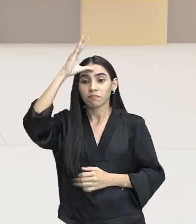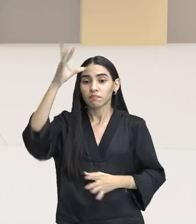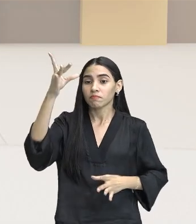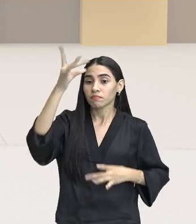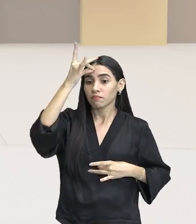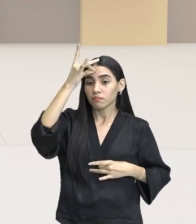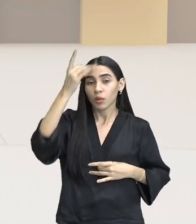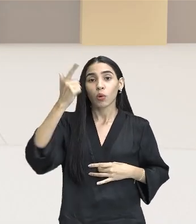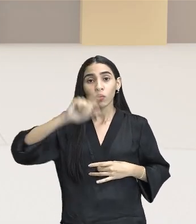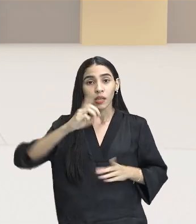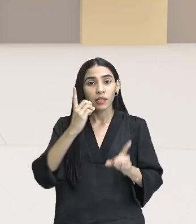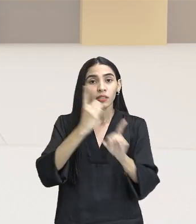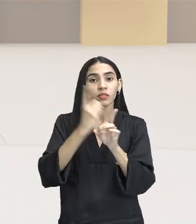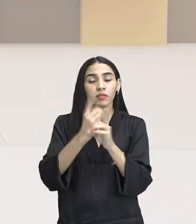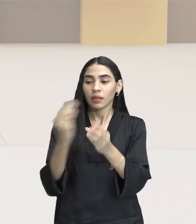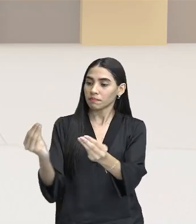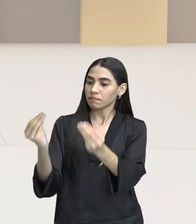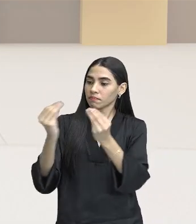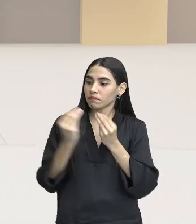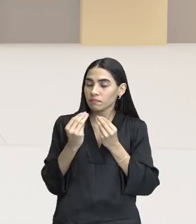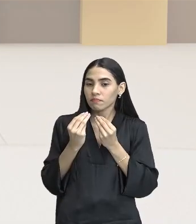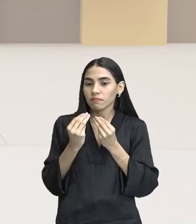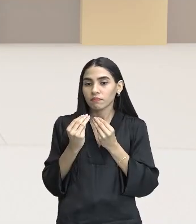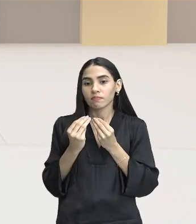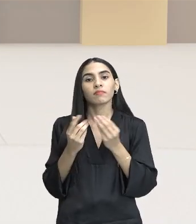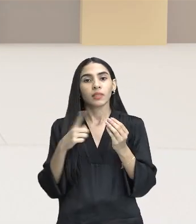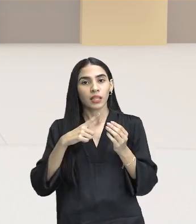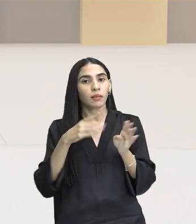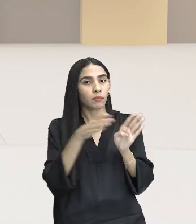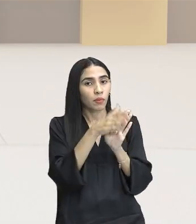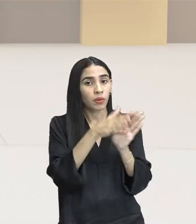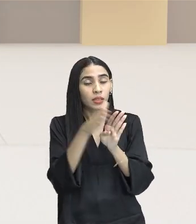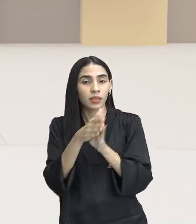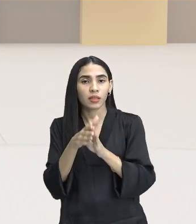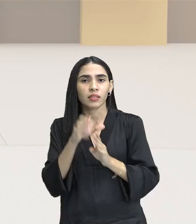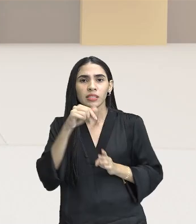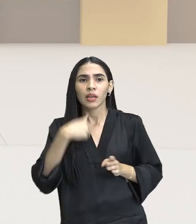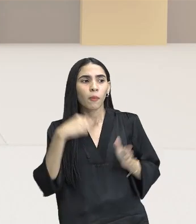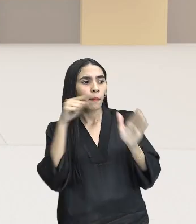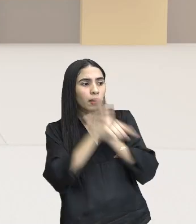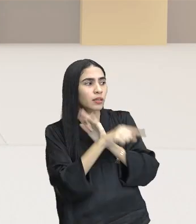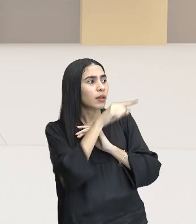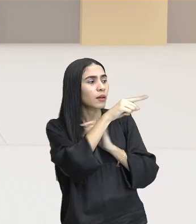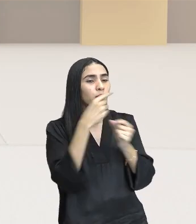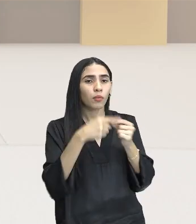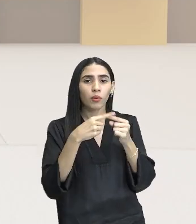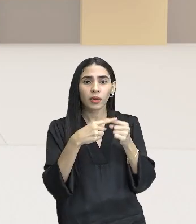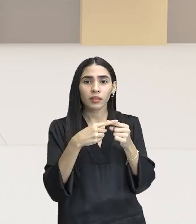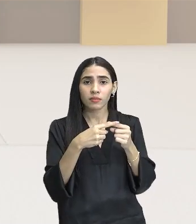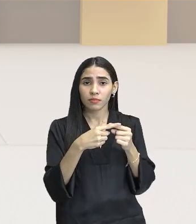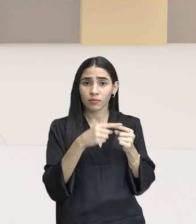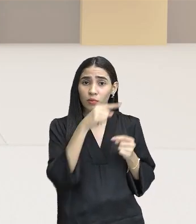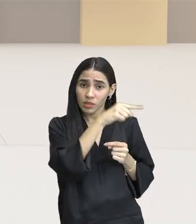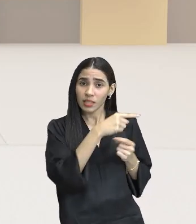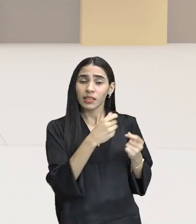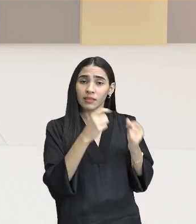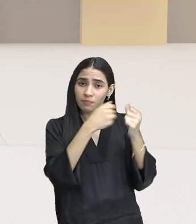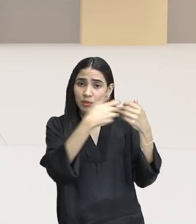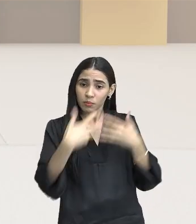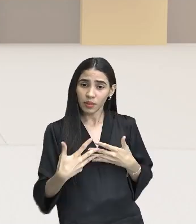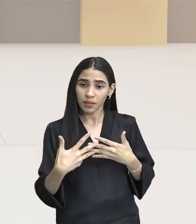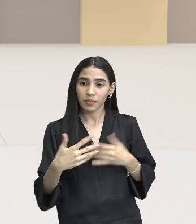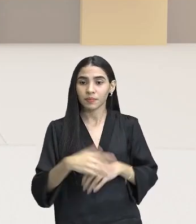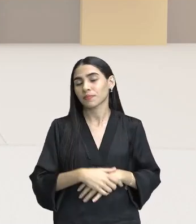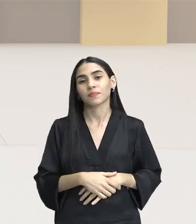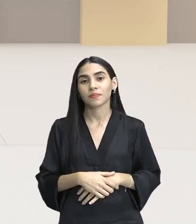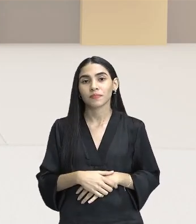identifica isso daí, traz para nós, né? Tem uma orientação. E se eu perguntar por que o senhor está fazendo? O senhor tem uma justificativa. Tem uma justificativa.